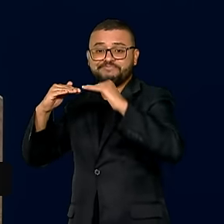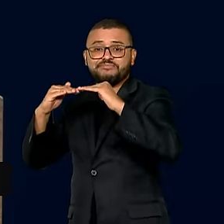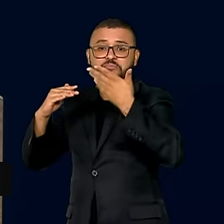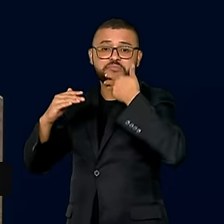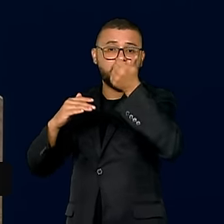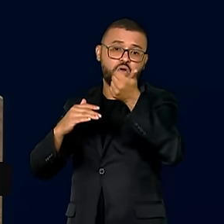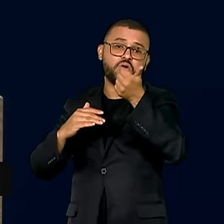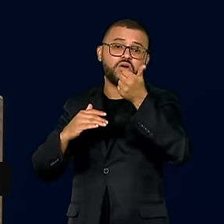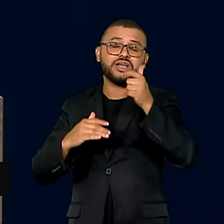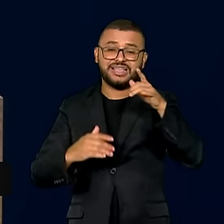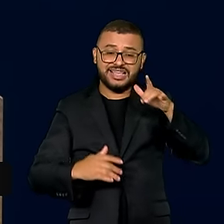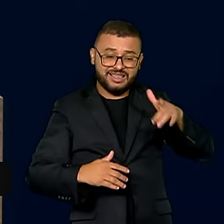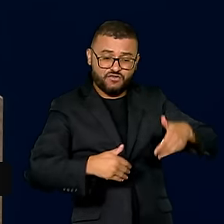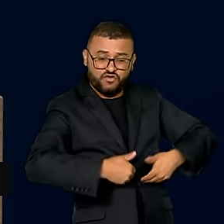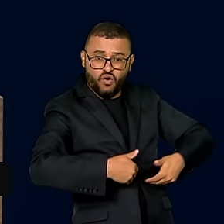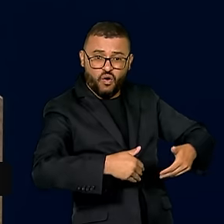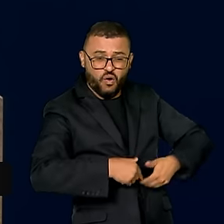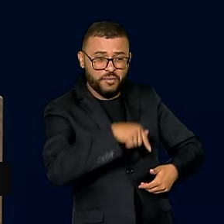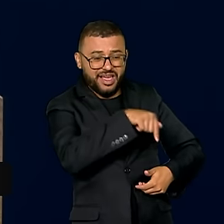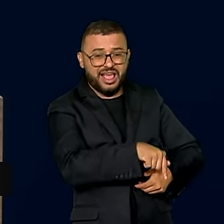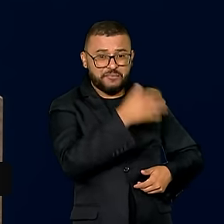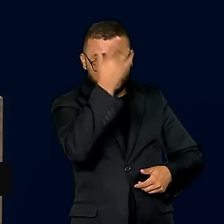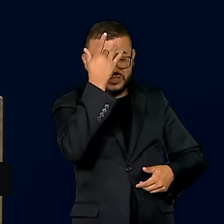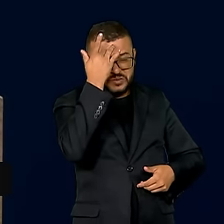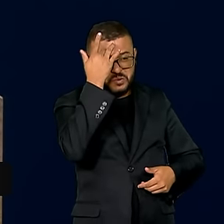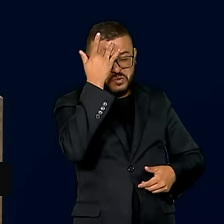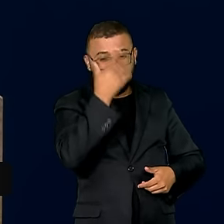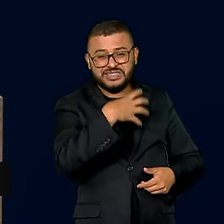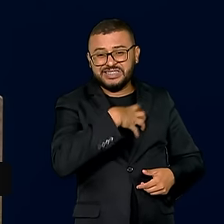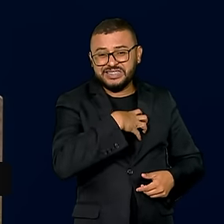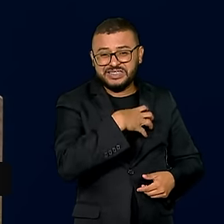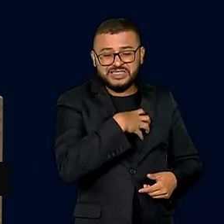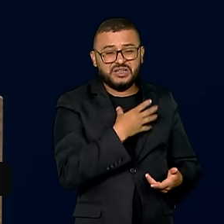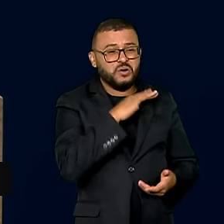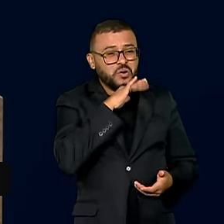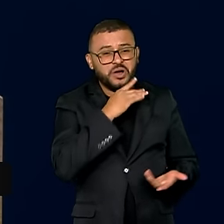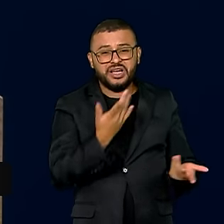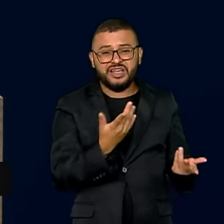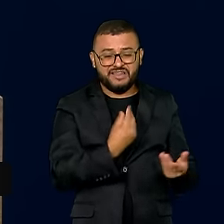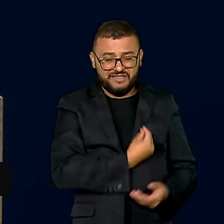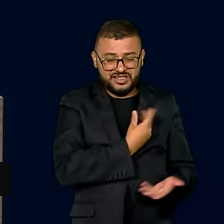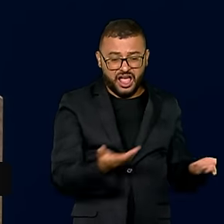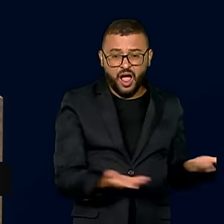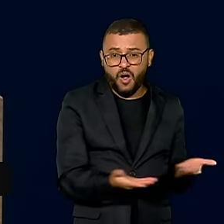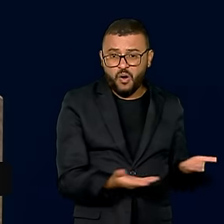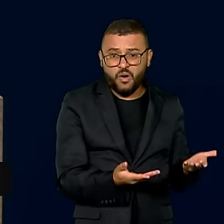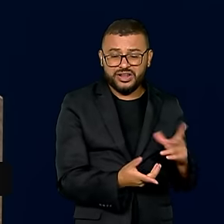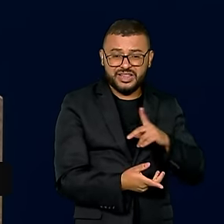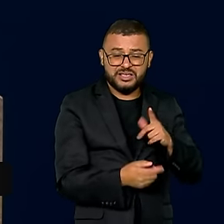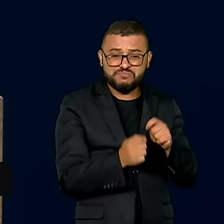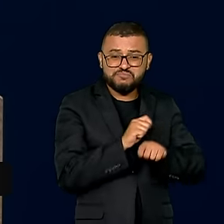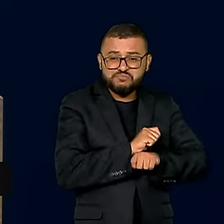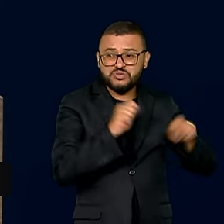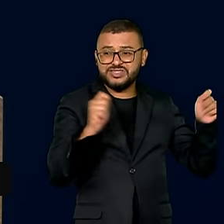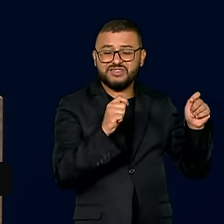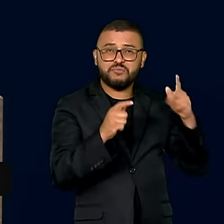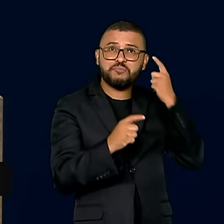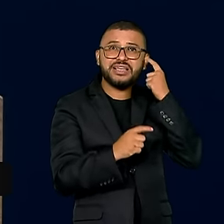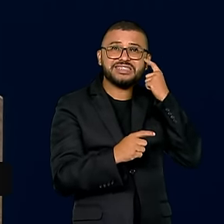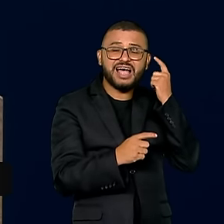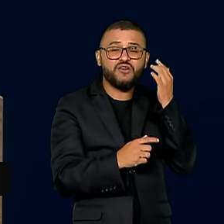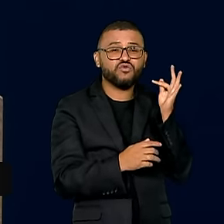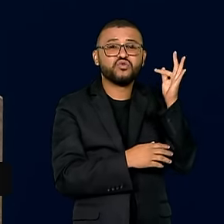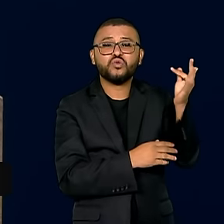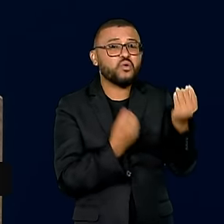fome tem sua existência aprisionada na dor do presente e torna-se incapaz de pensar no